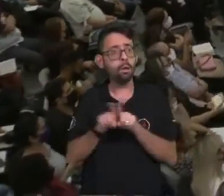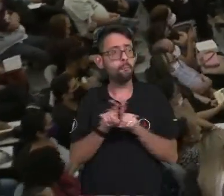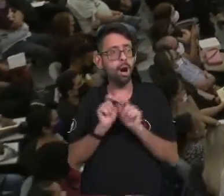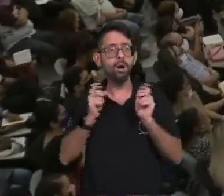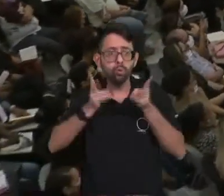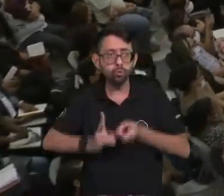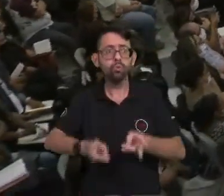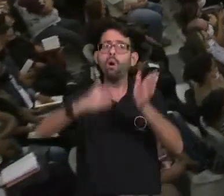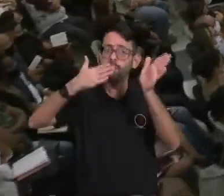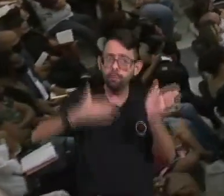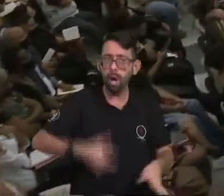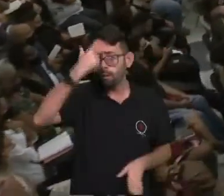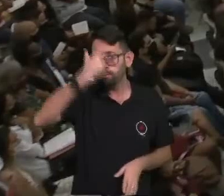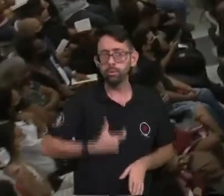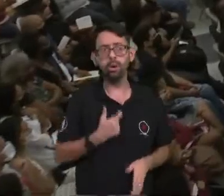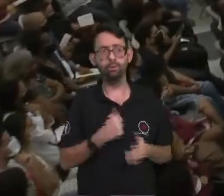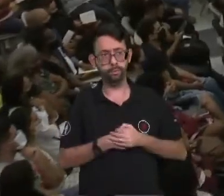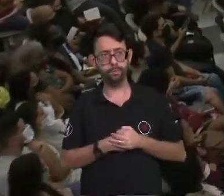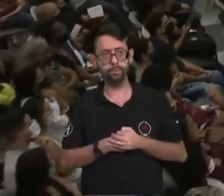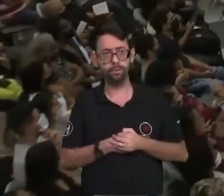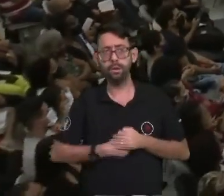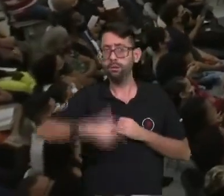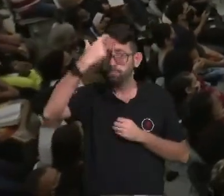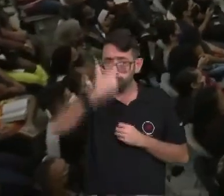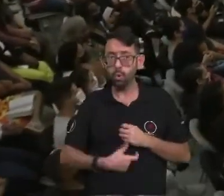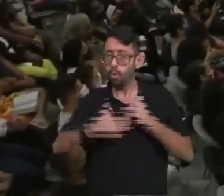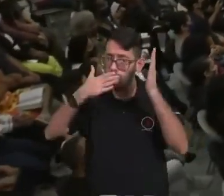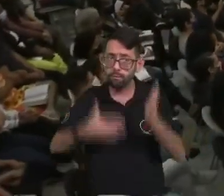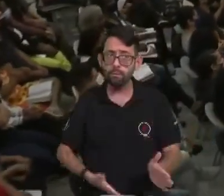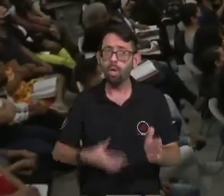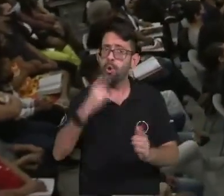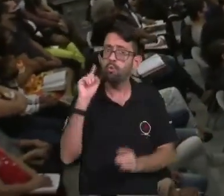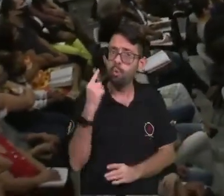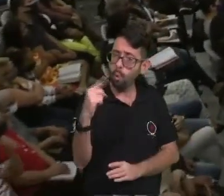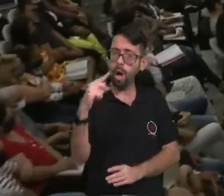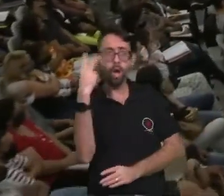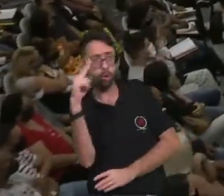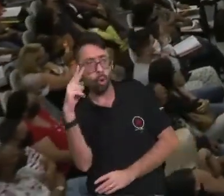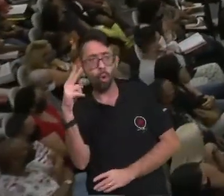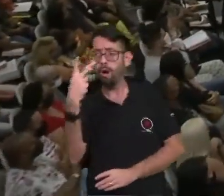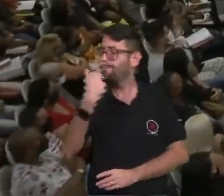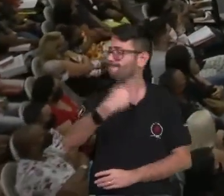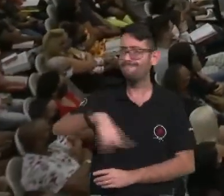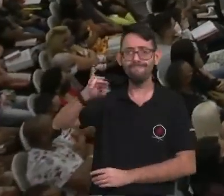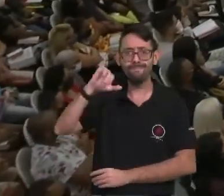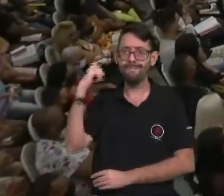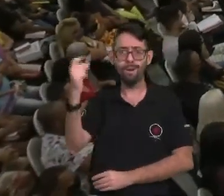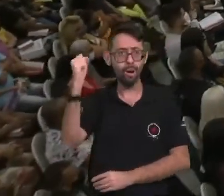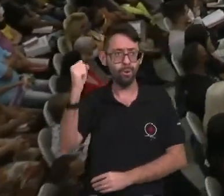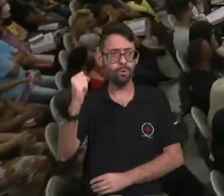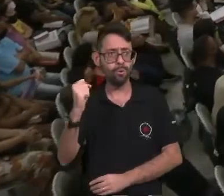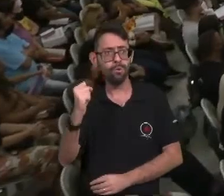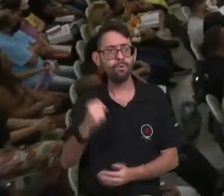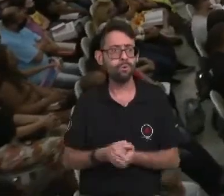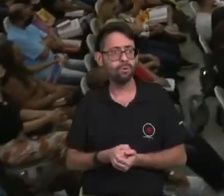fiel é fiel, não é o valor. O fiel é fiel com 1 real ou com 1 milhão. pare de achar que a fidelidade vai